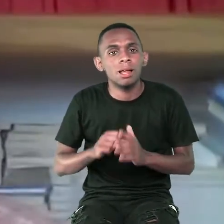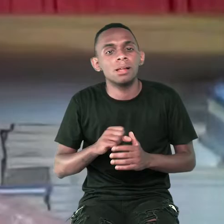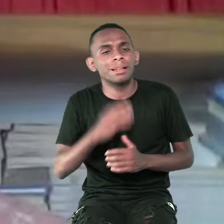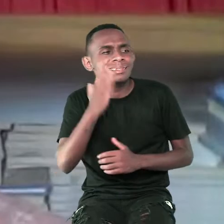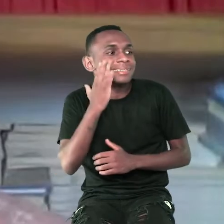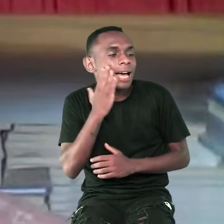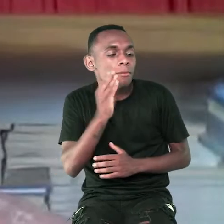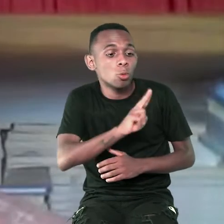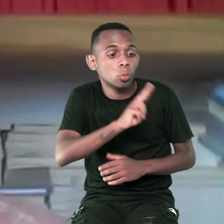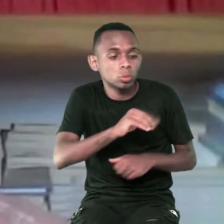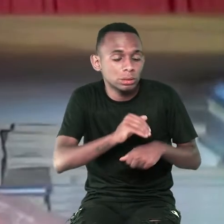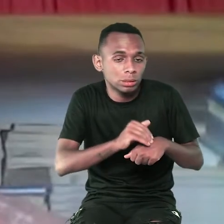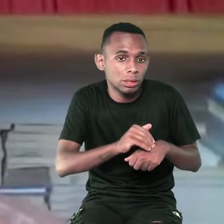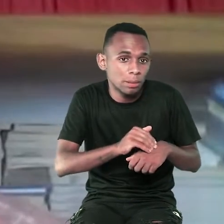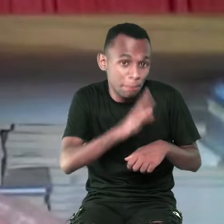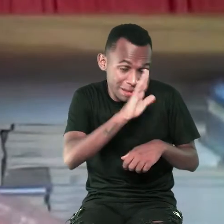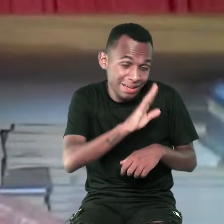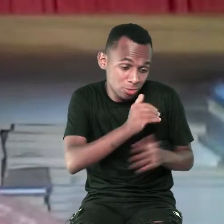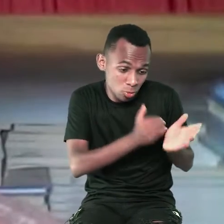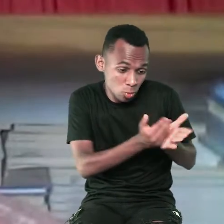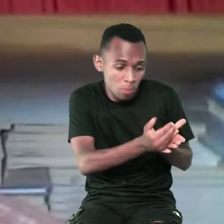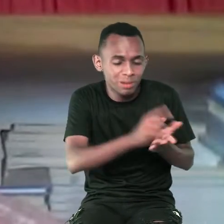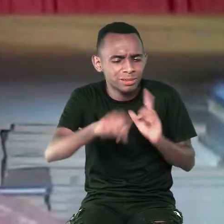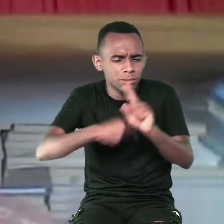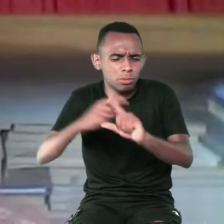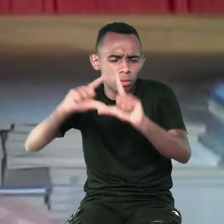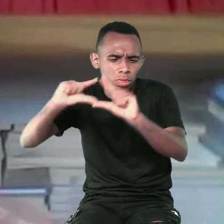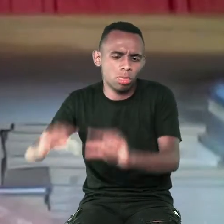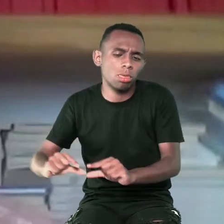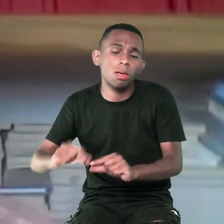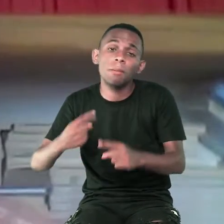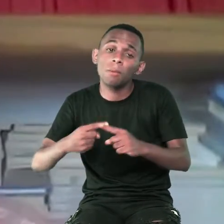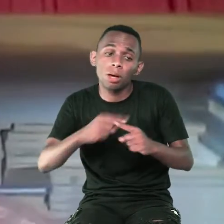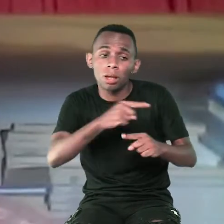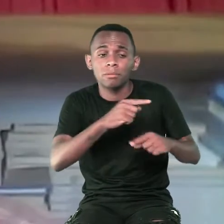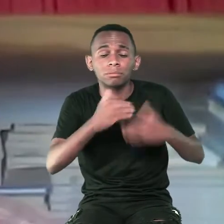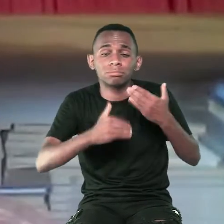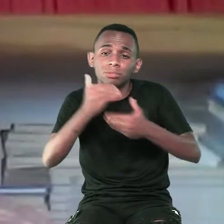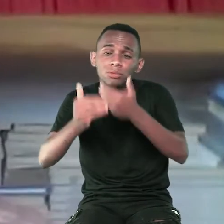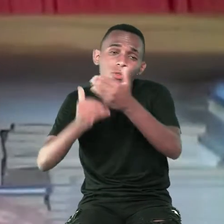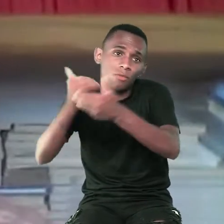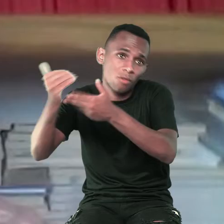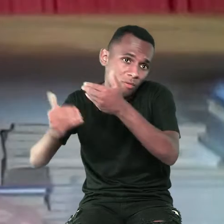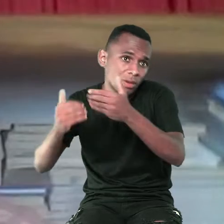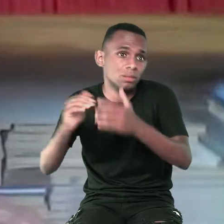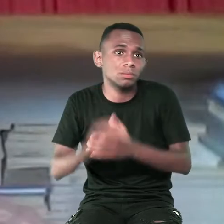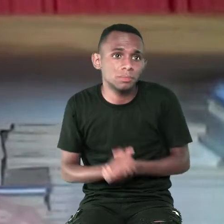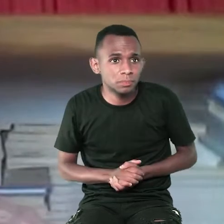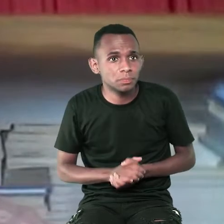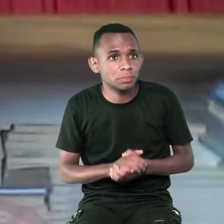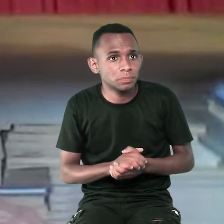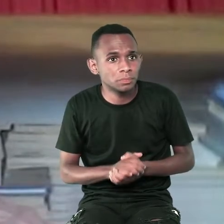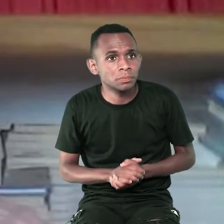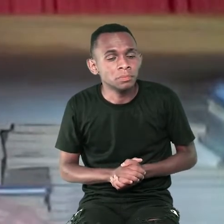início, porque ela também vai amadurecendo, né? Também ela vai crescendo